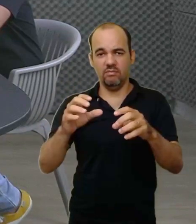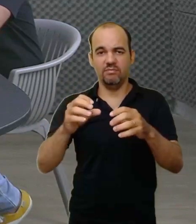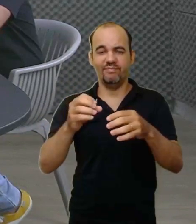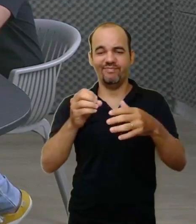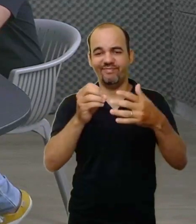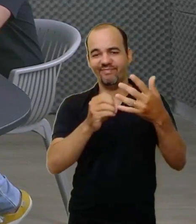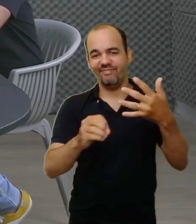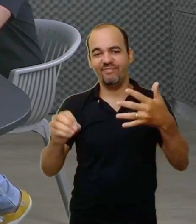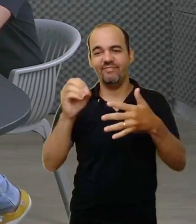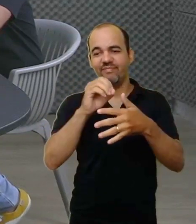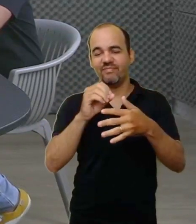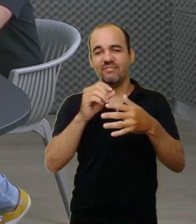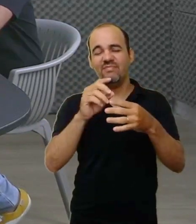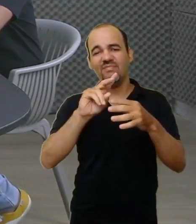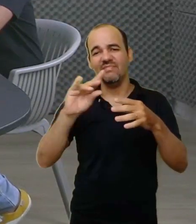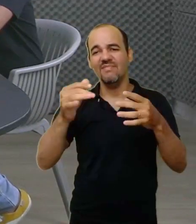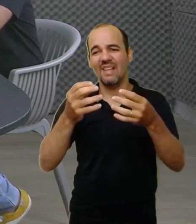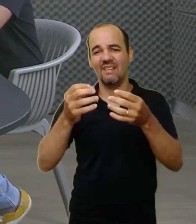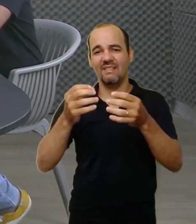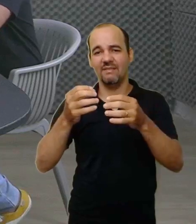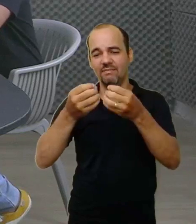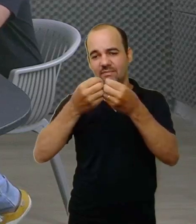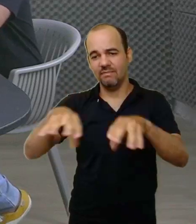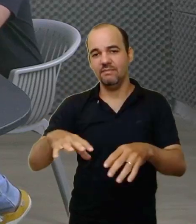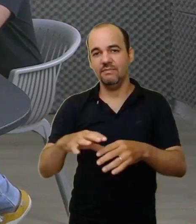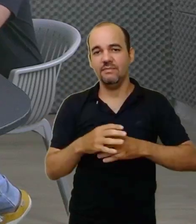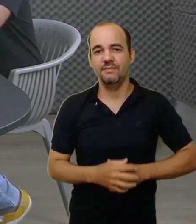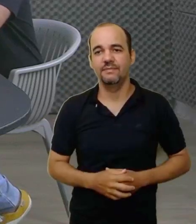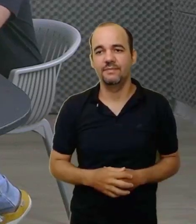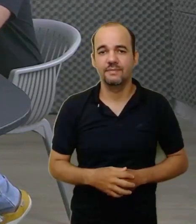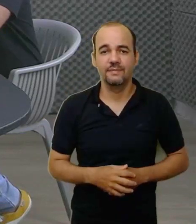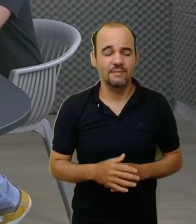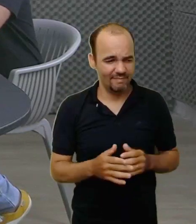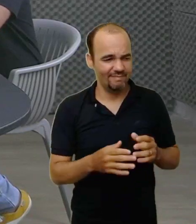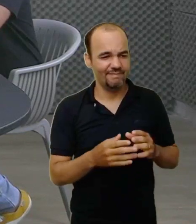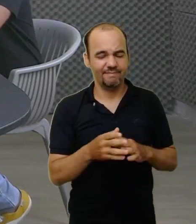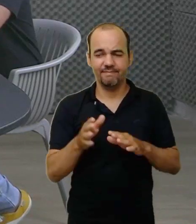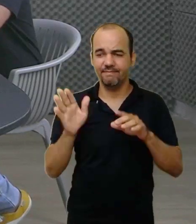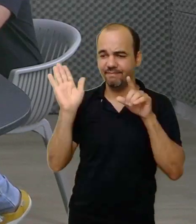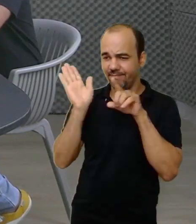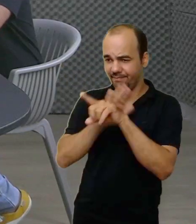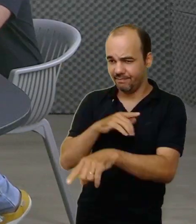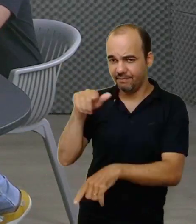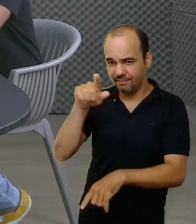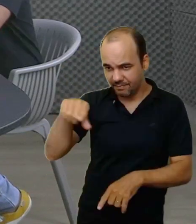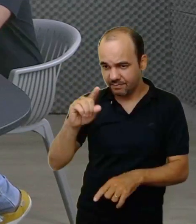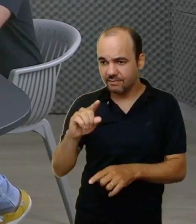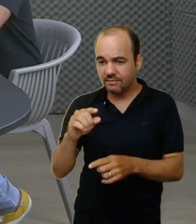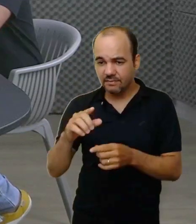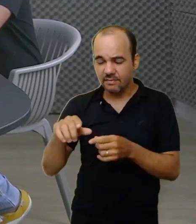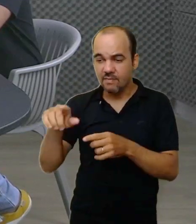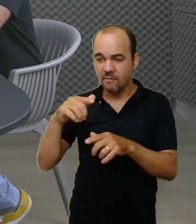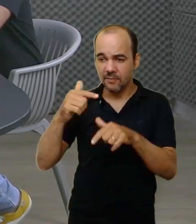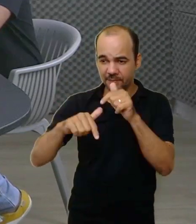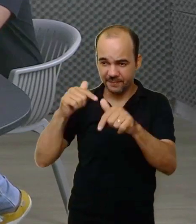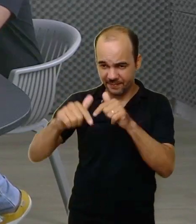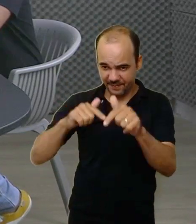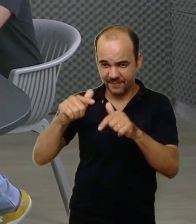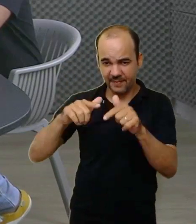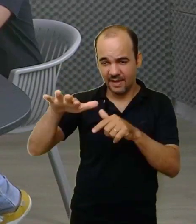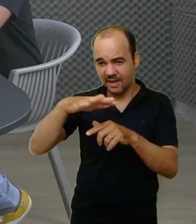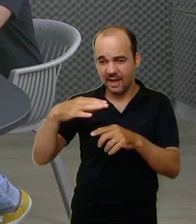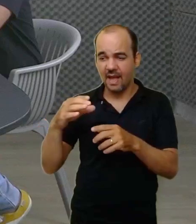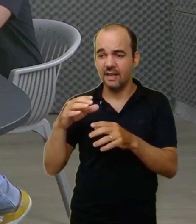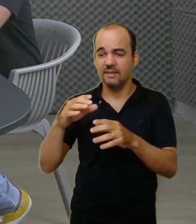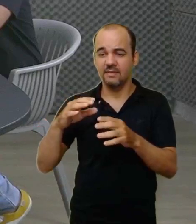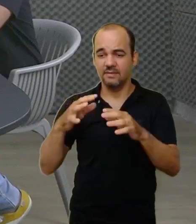sucessivamente. Entendeu? Interessante. Gabriela, eu vou perguntar para você, porque você trabalha como pós-doutoranda no LabZoo, com ênfase em